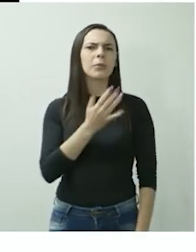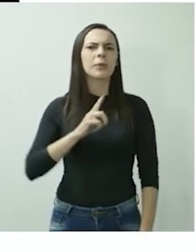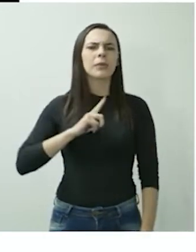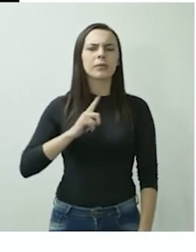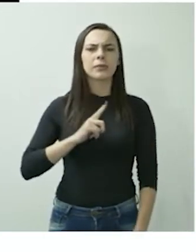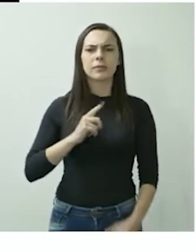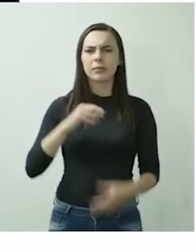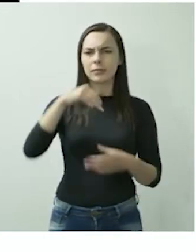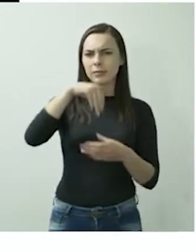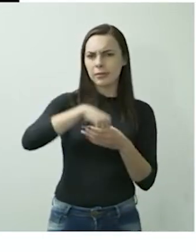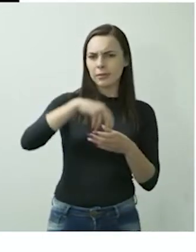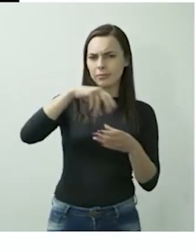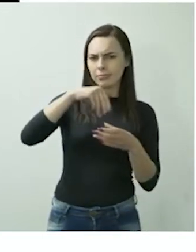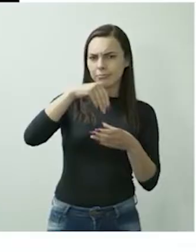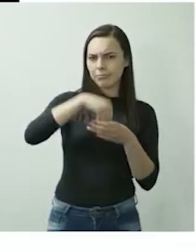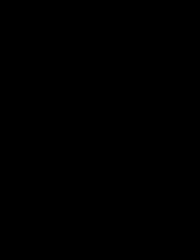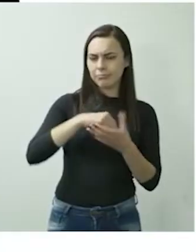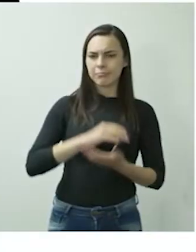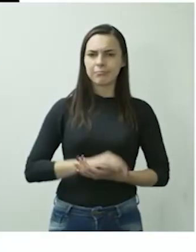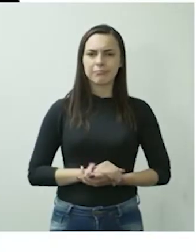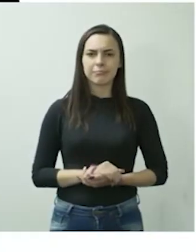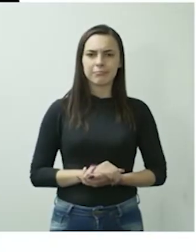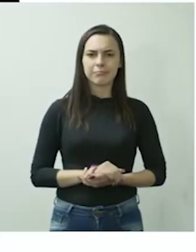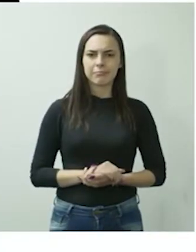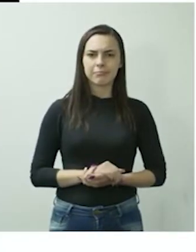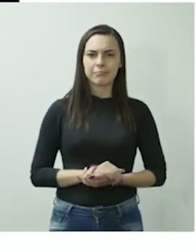de tampinhas que tem no pote.